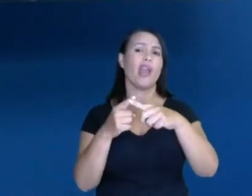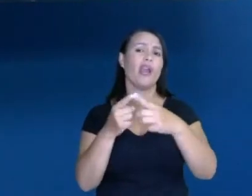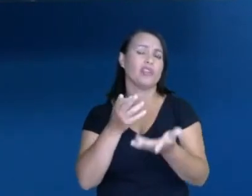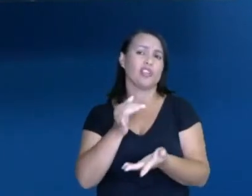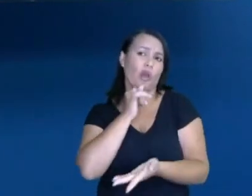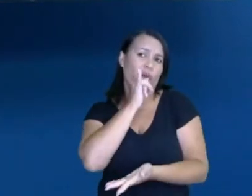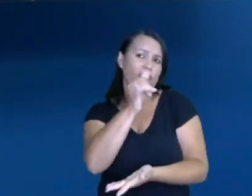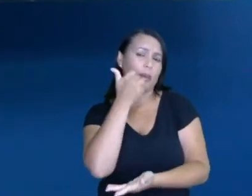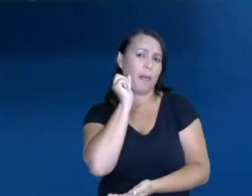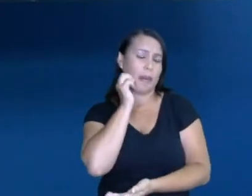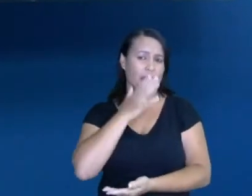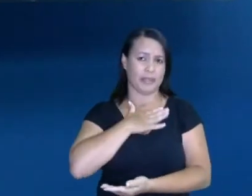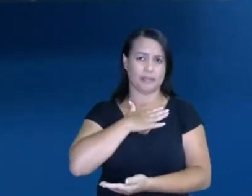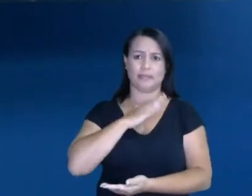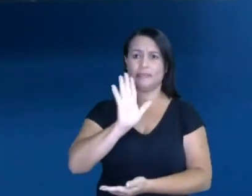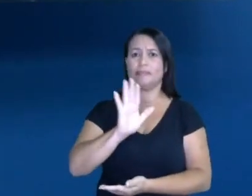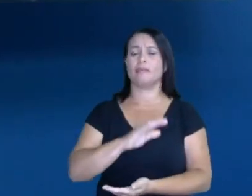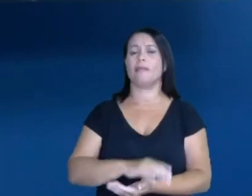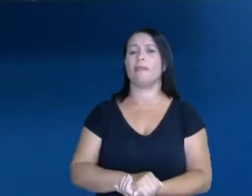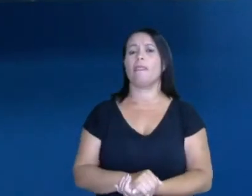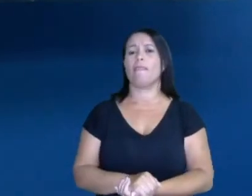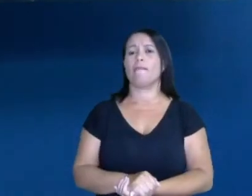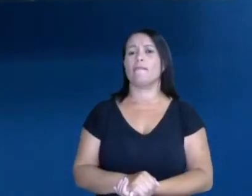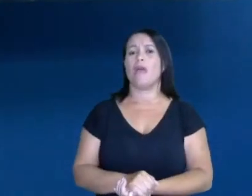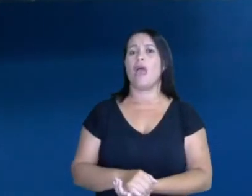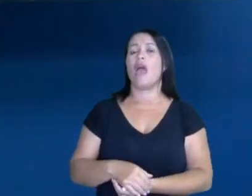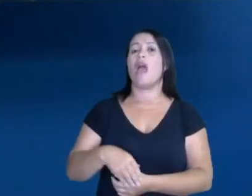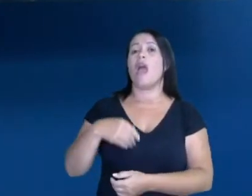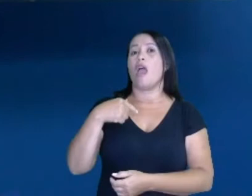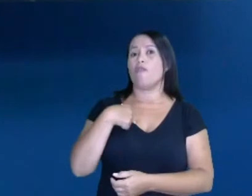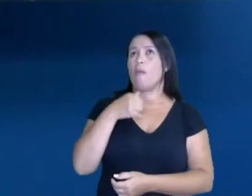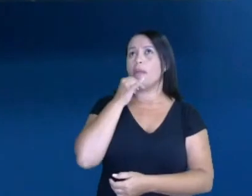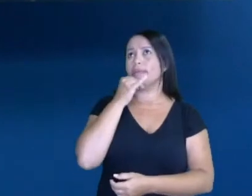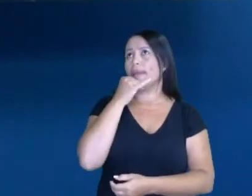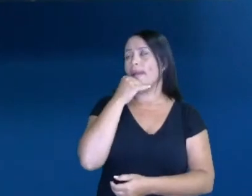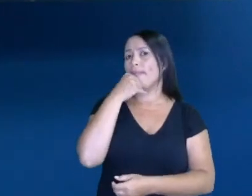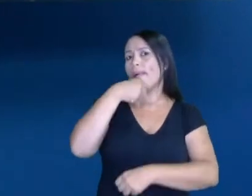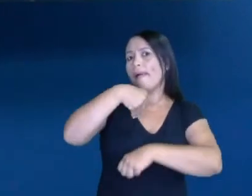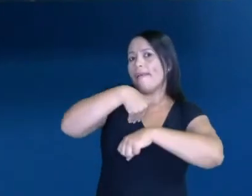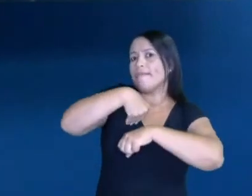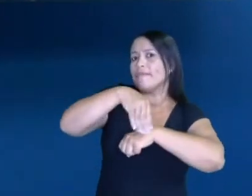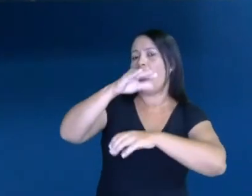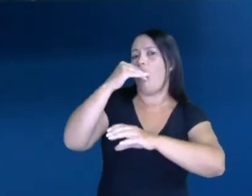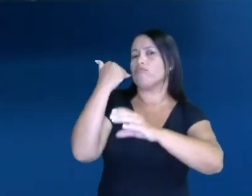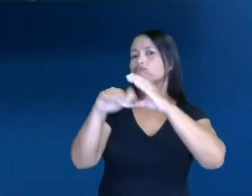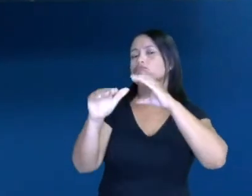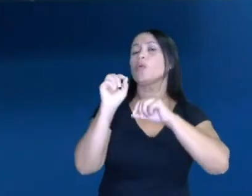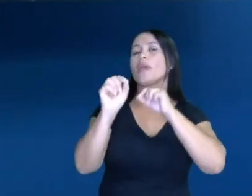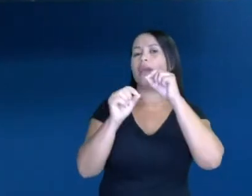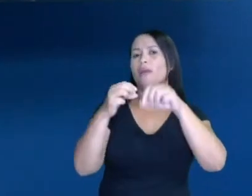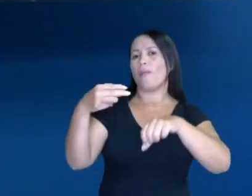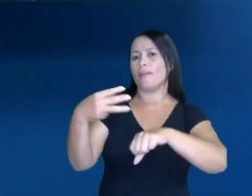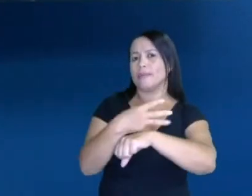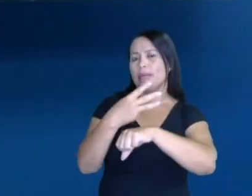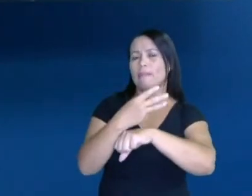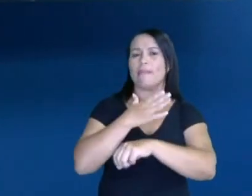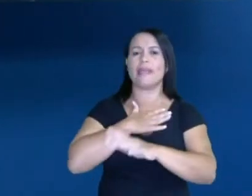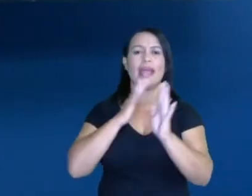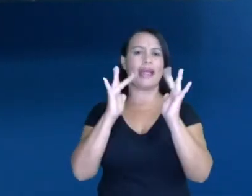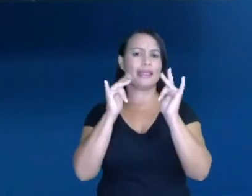recado para minha mãe. Vou enviar um zap para minha namorada. Essa comunicação escrita,